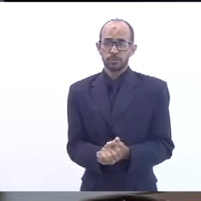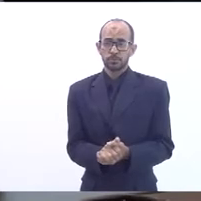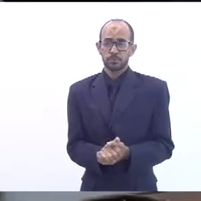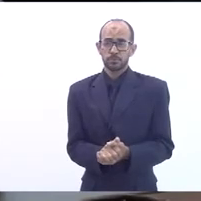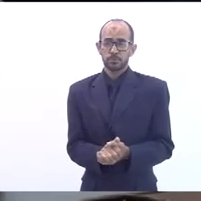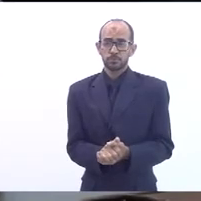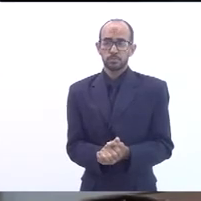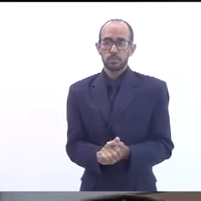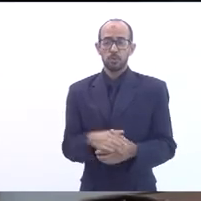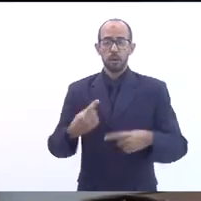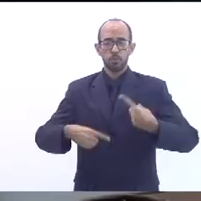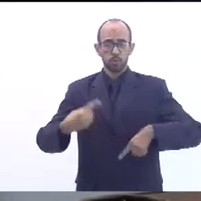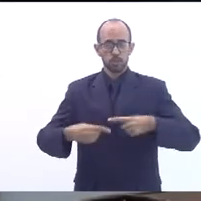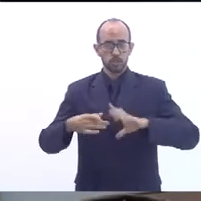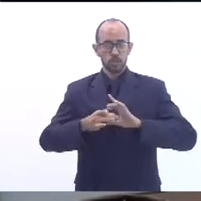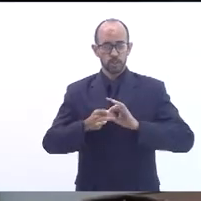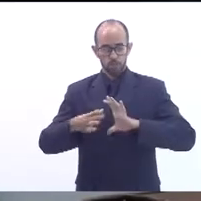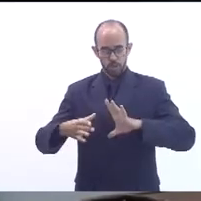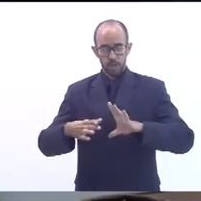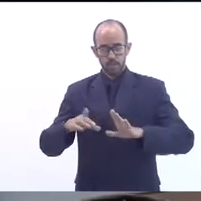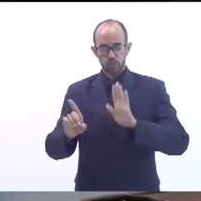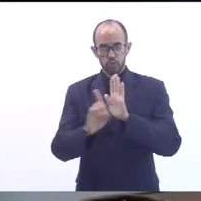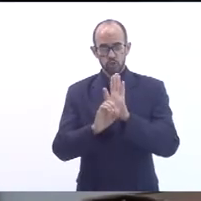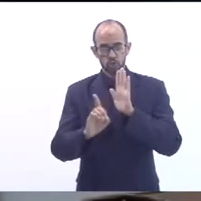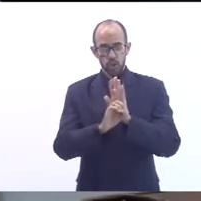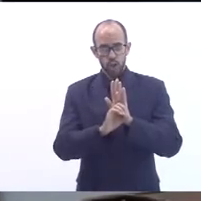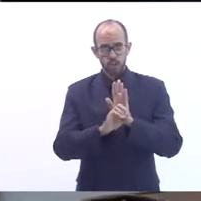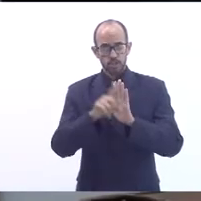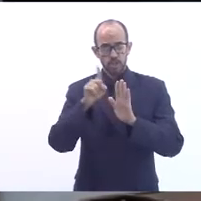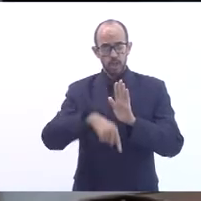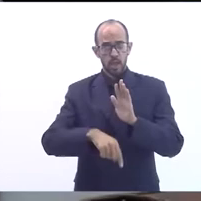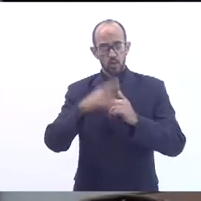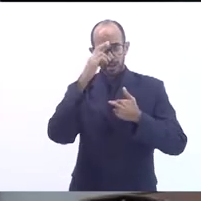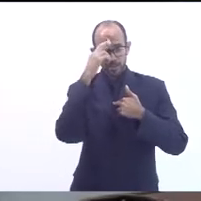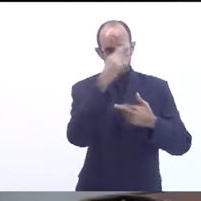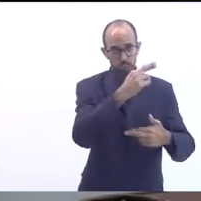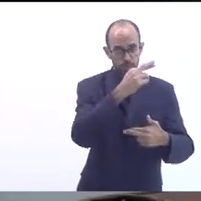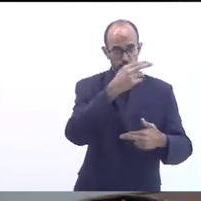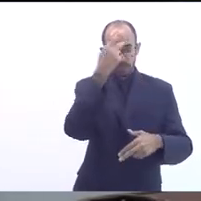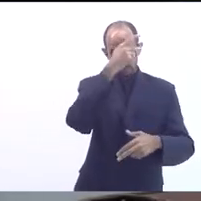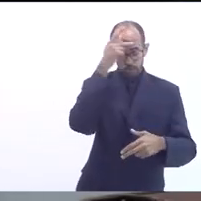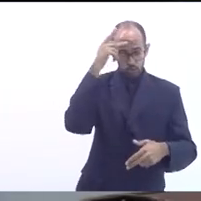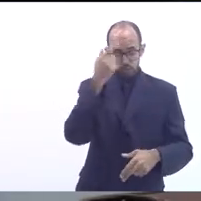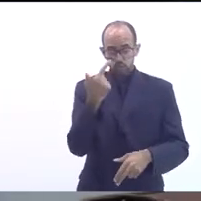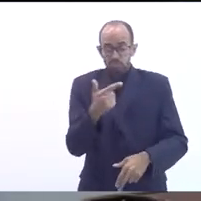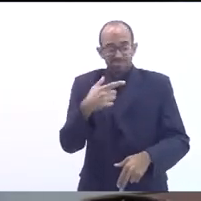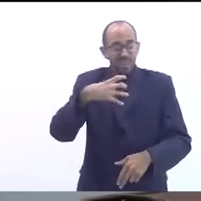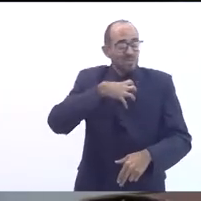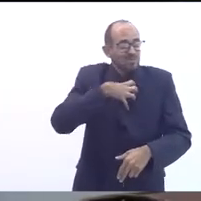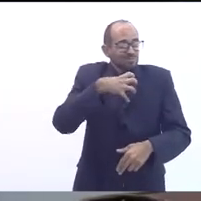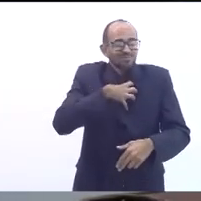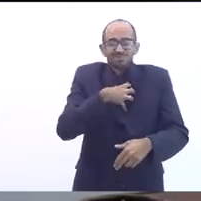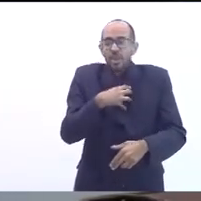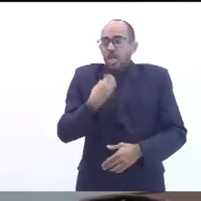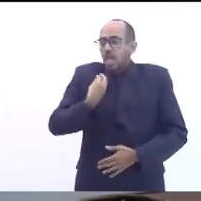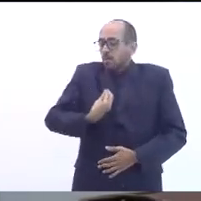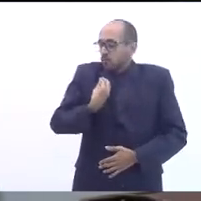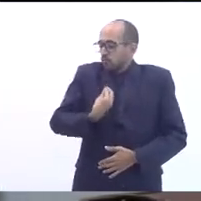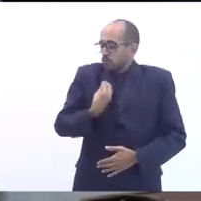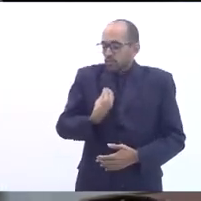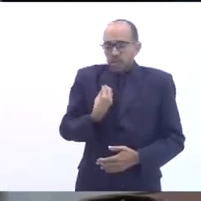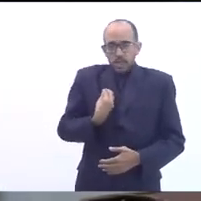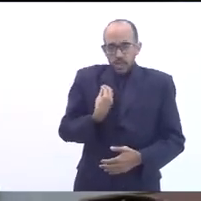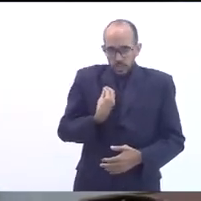Alô as pessoas não buscam sentidos para a sua vida e sentidos para o